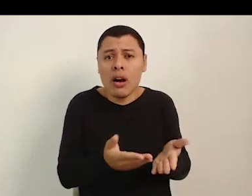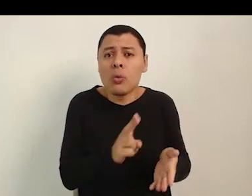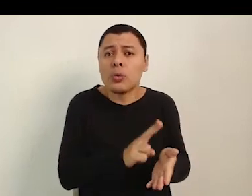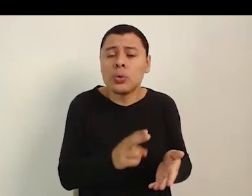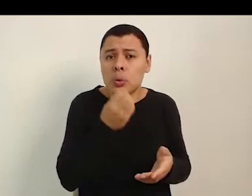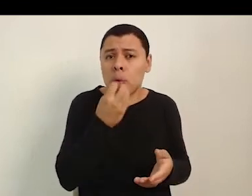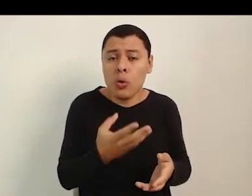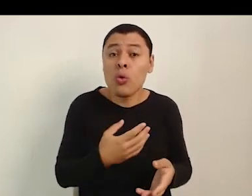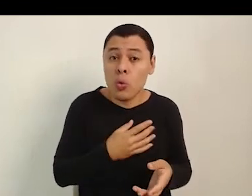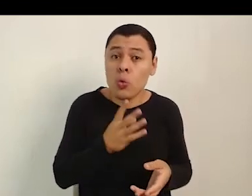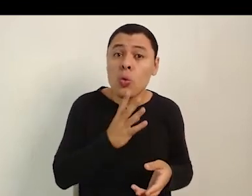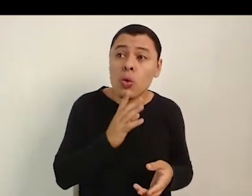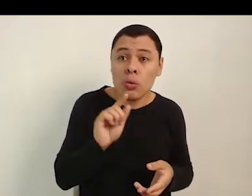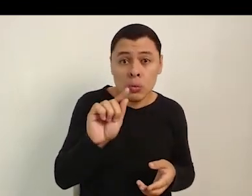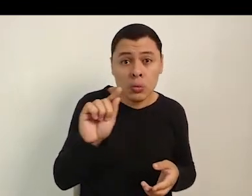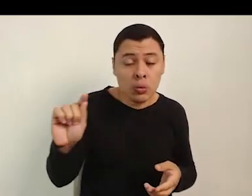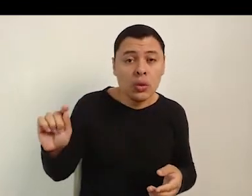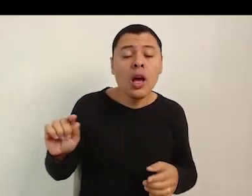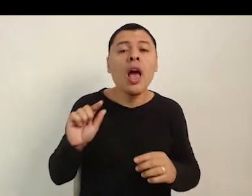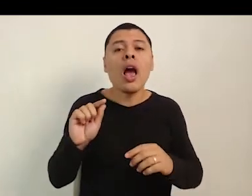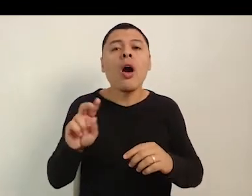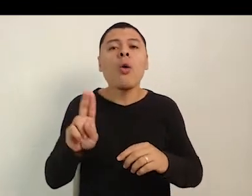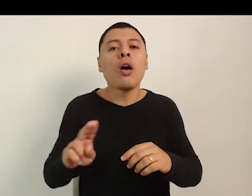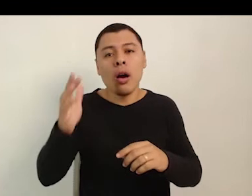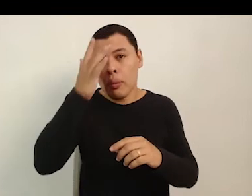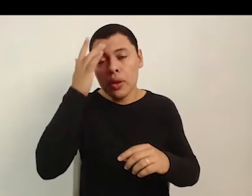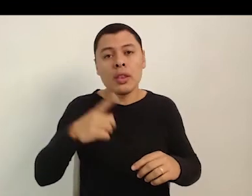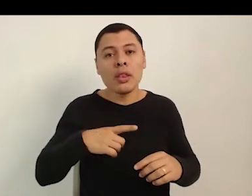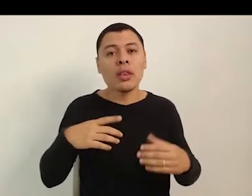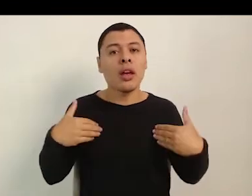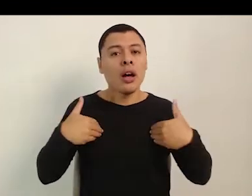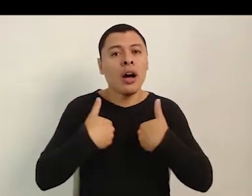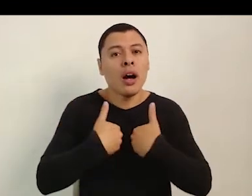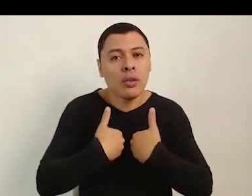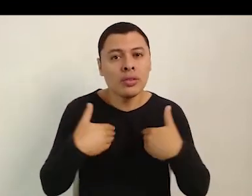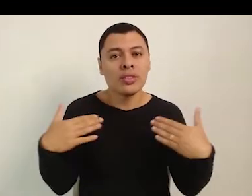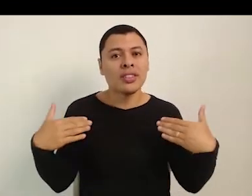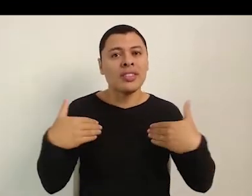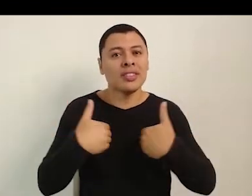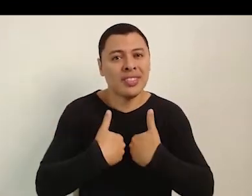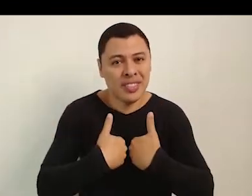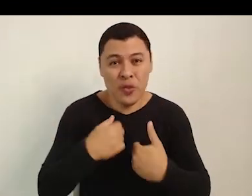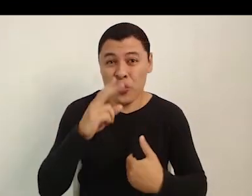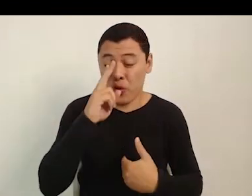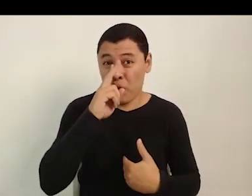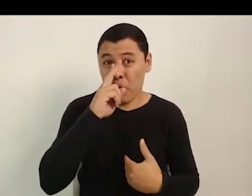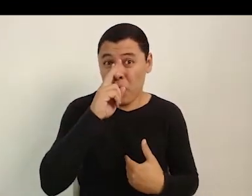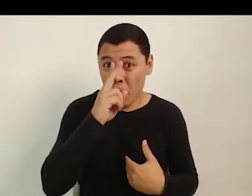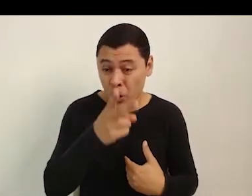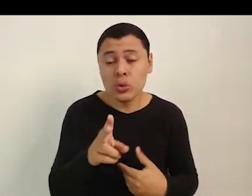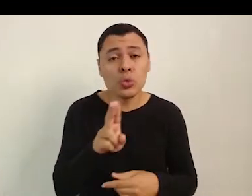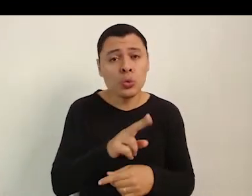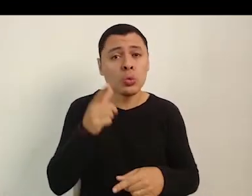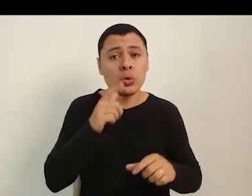Inclusive, eu já vi alguns casos dele sendo usado com pessoas que têm autismo um pouco mais severo. Também se comunicam muito bem